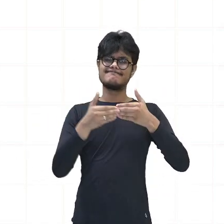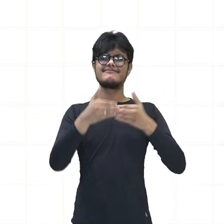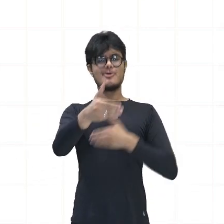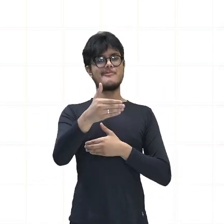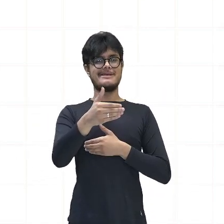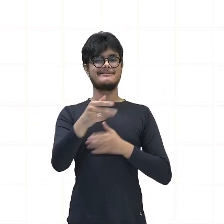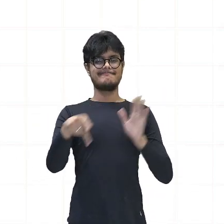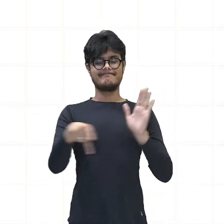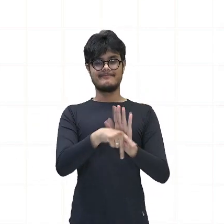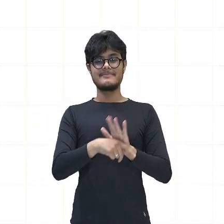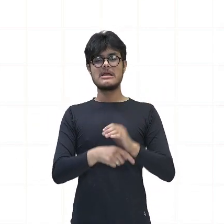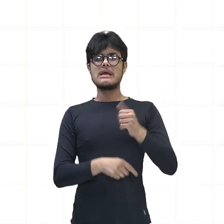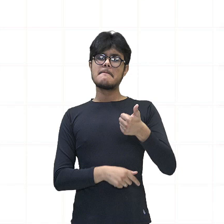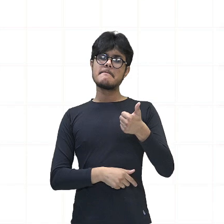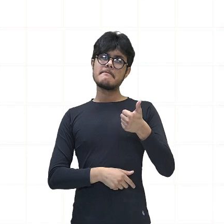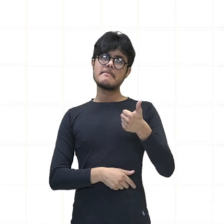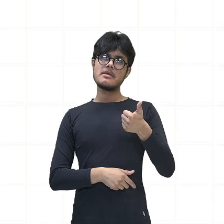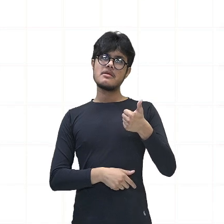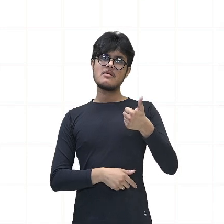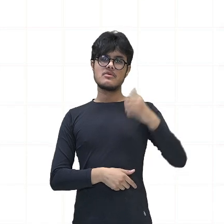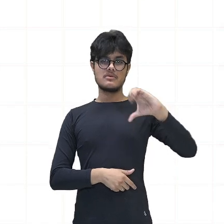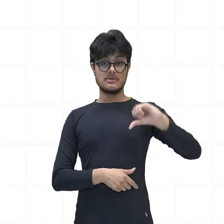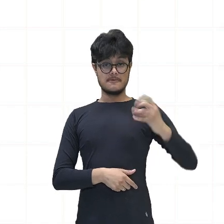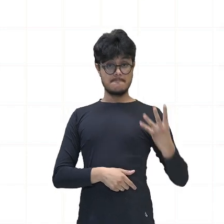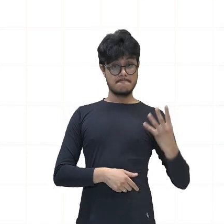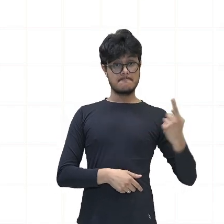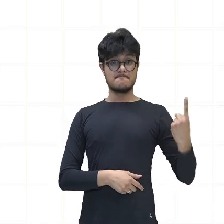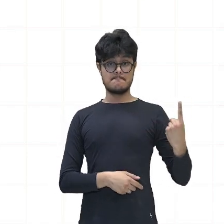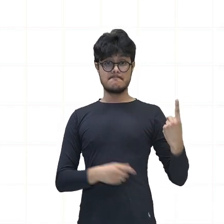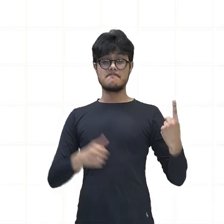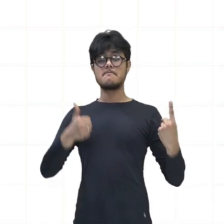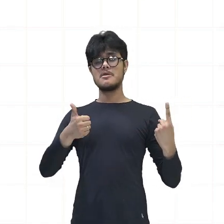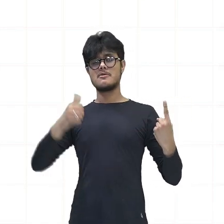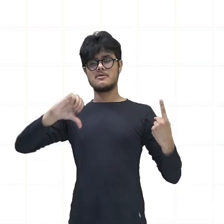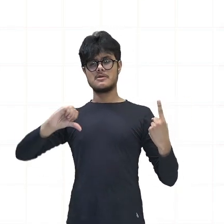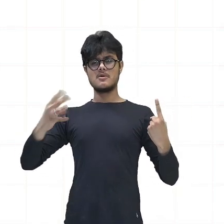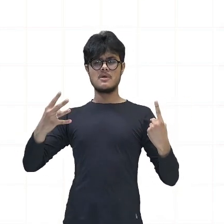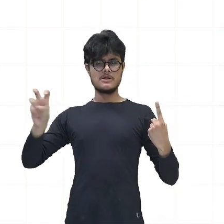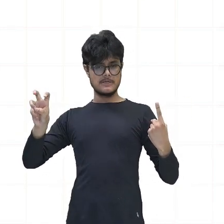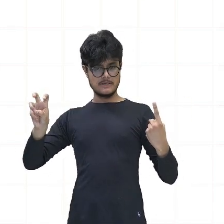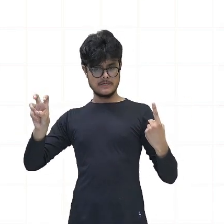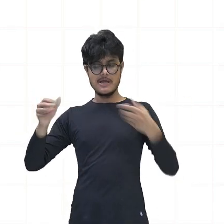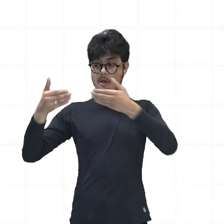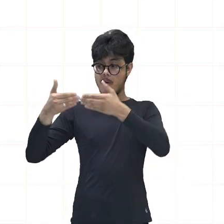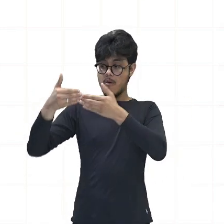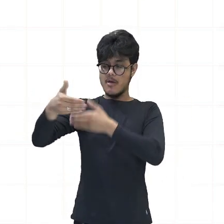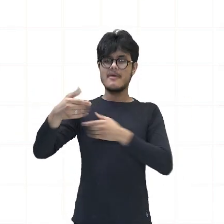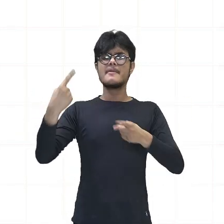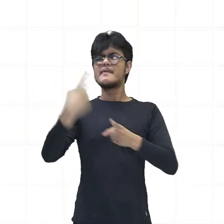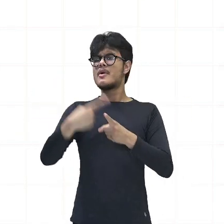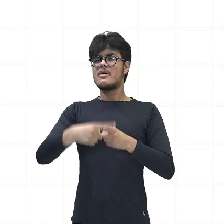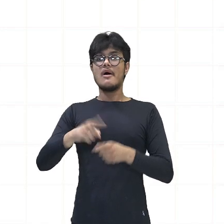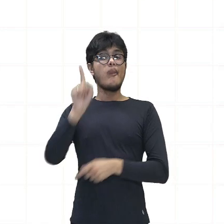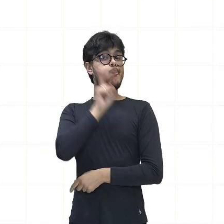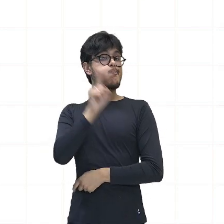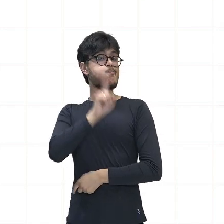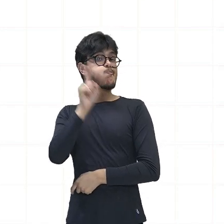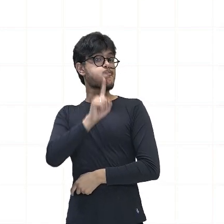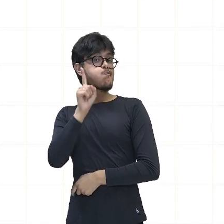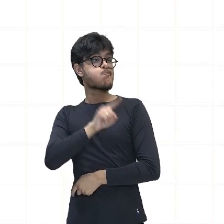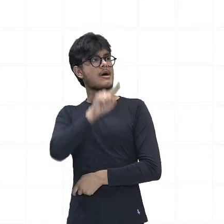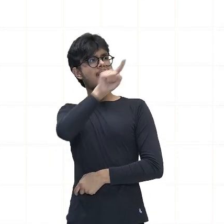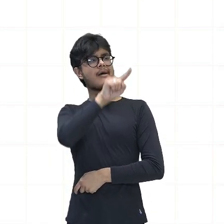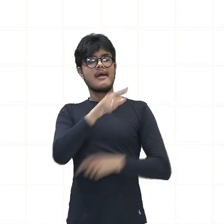aconteceu entre 1941 e 1945. Porque os Estados Unidos ele estava precisando de